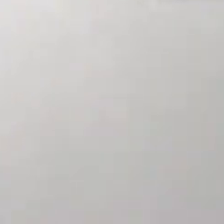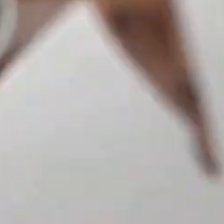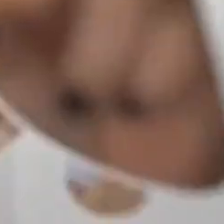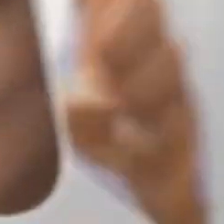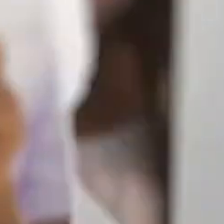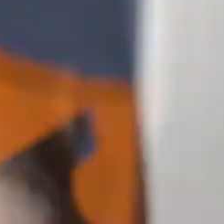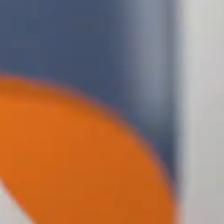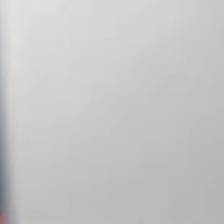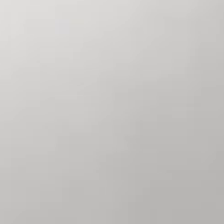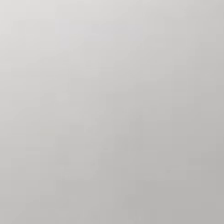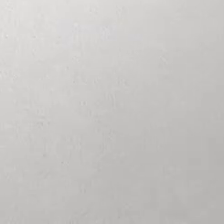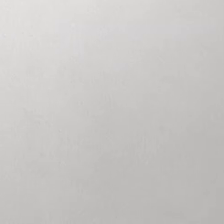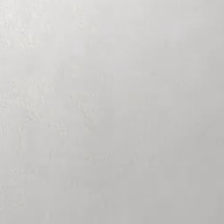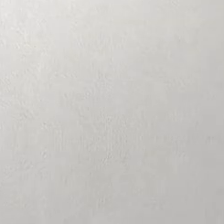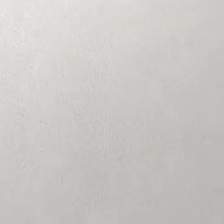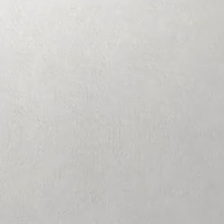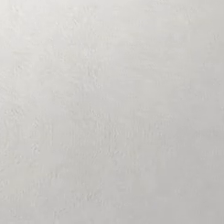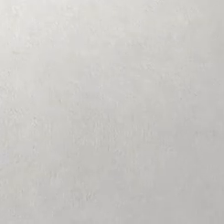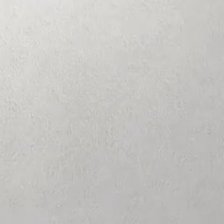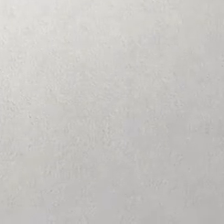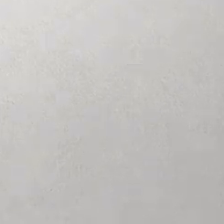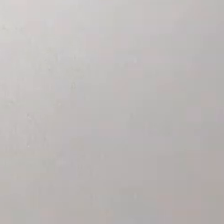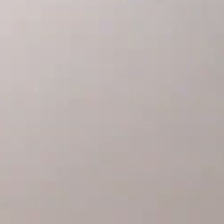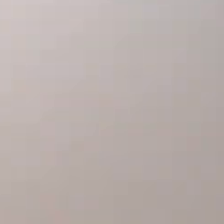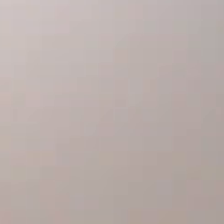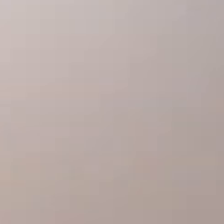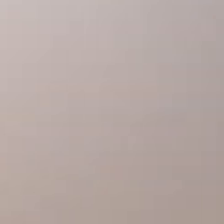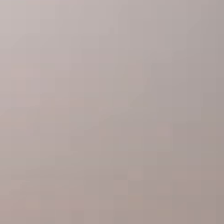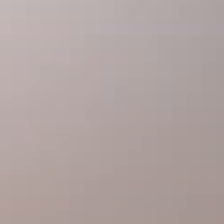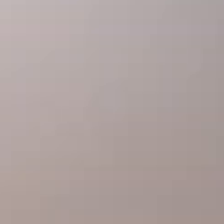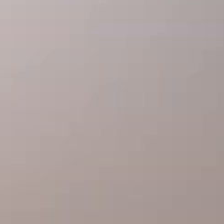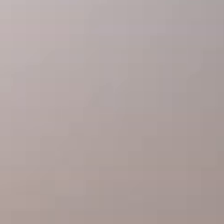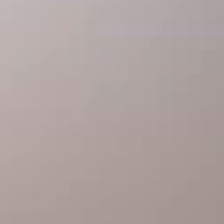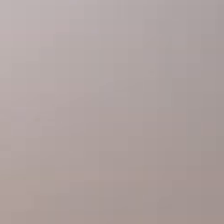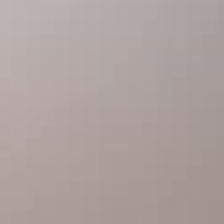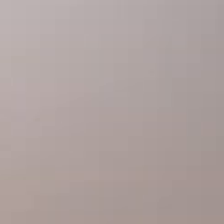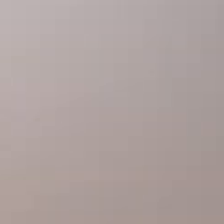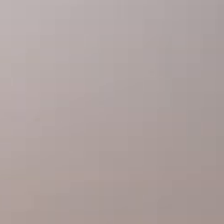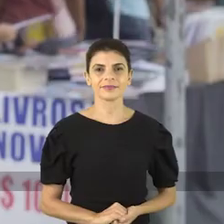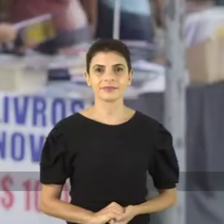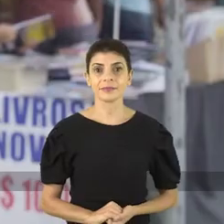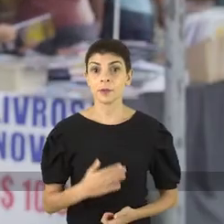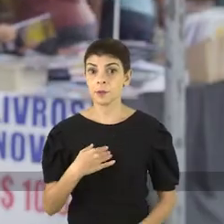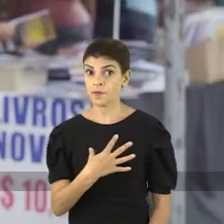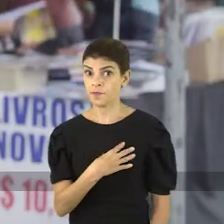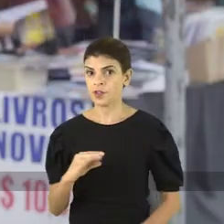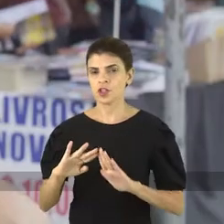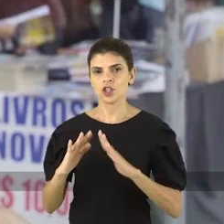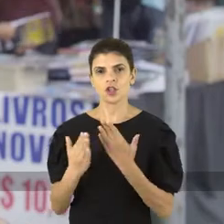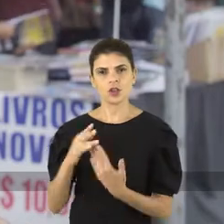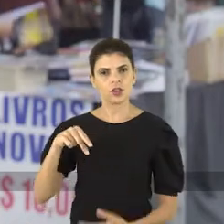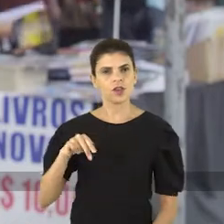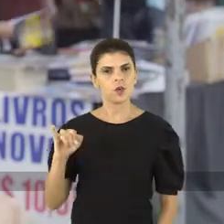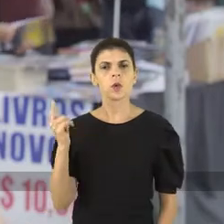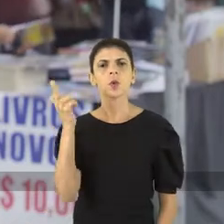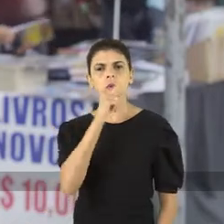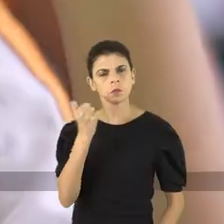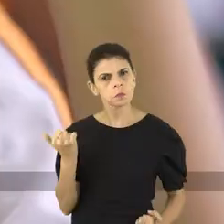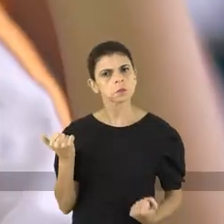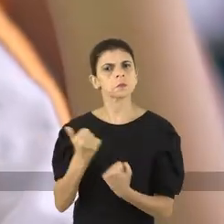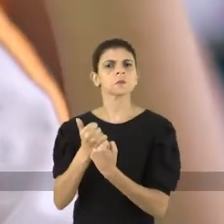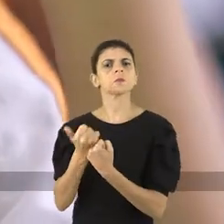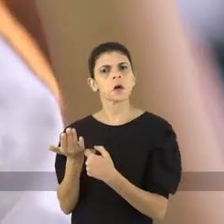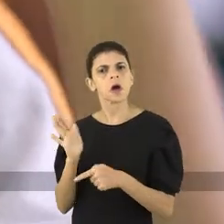Rogério com a voz do povo. Nossa gente tá gostando, é Rogério de novo. A escola do meu filho aqui em Nova Iguaçu dá